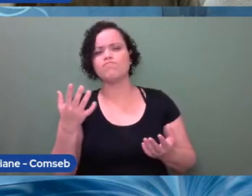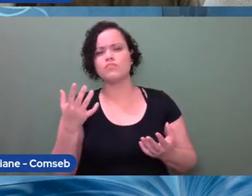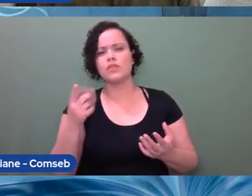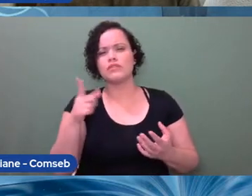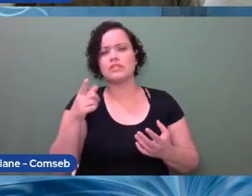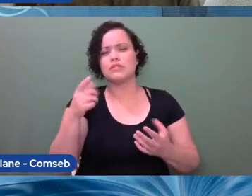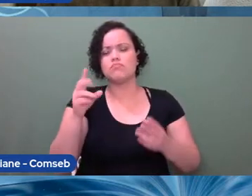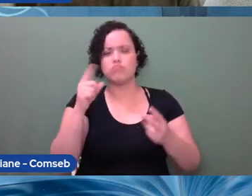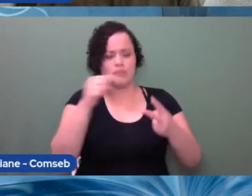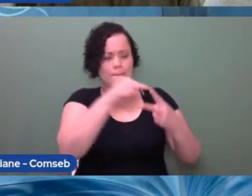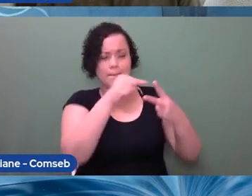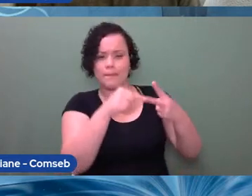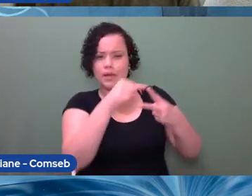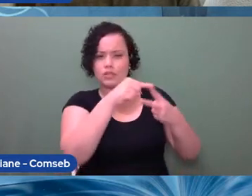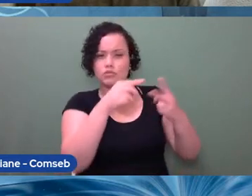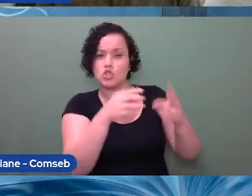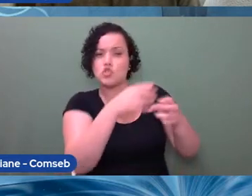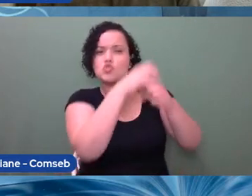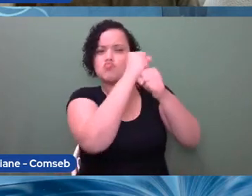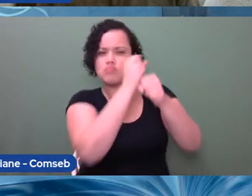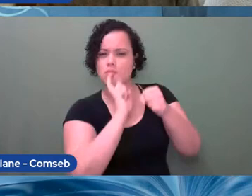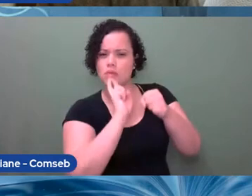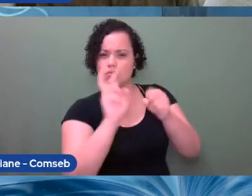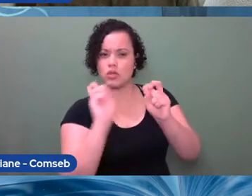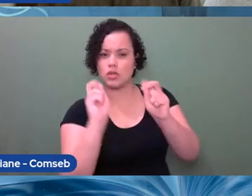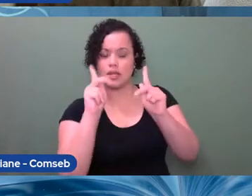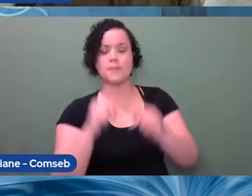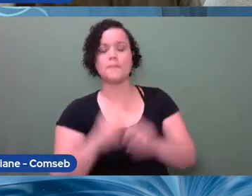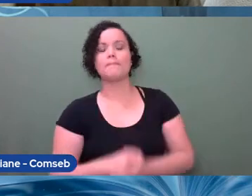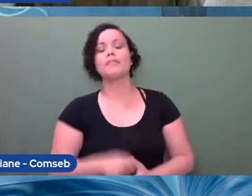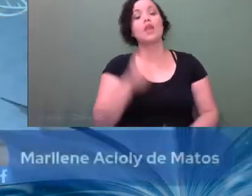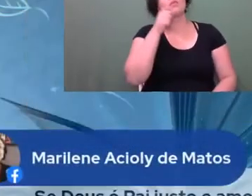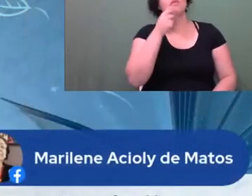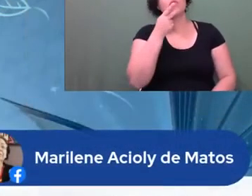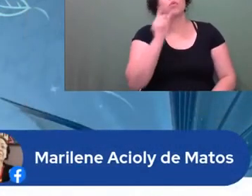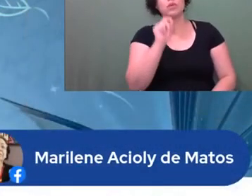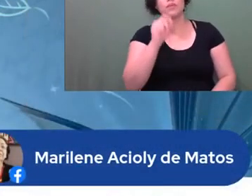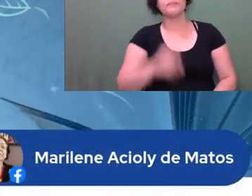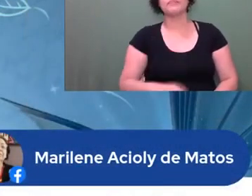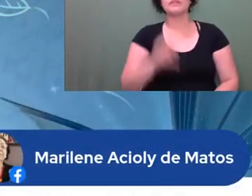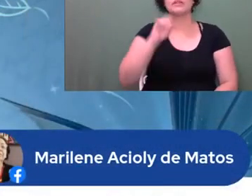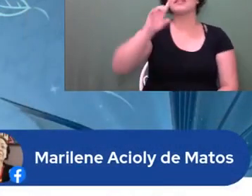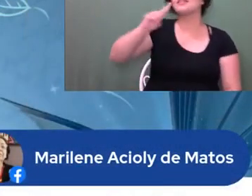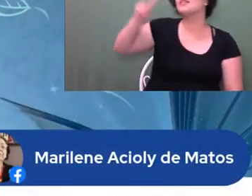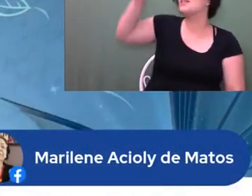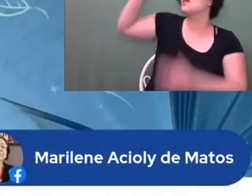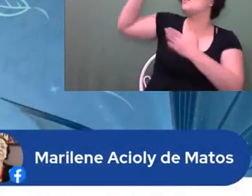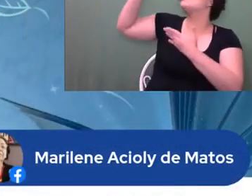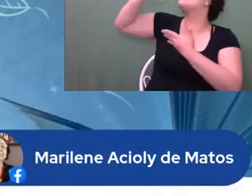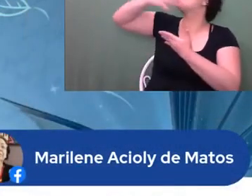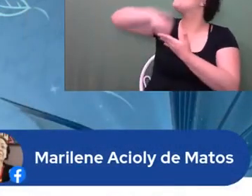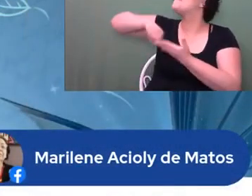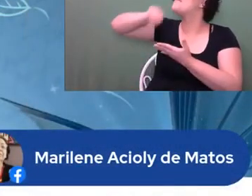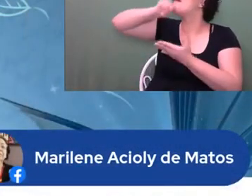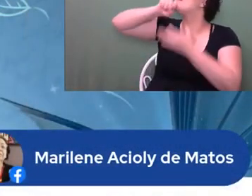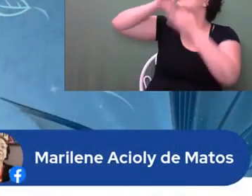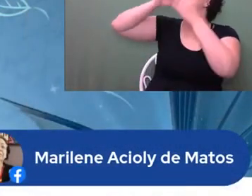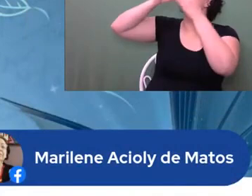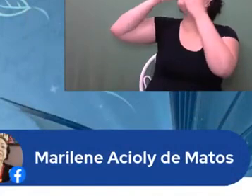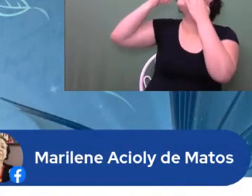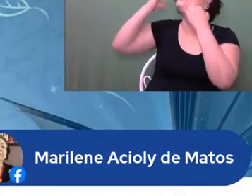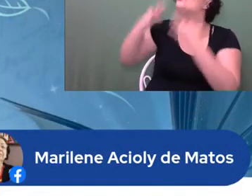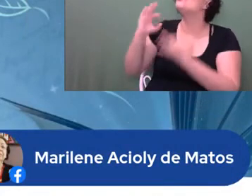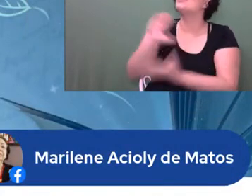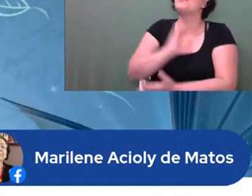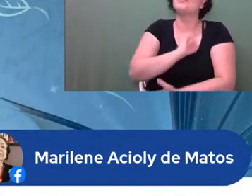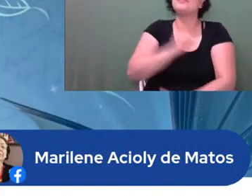duas questões. A Marilene coloca o seguinte: se Deus é Pai, justo, amoroso e